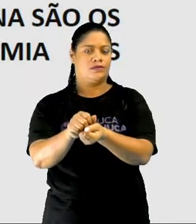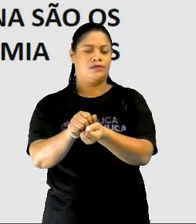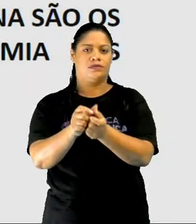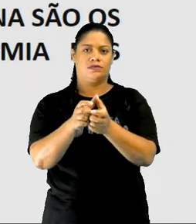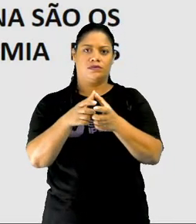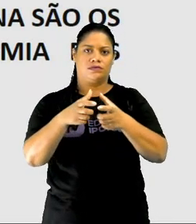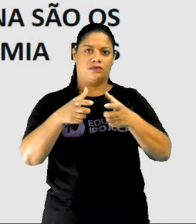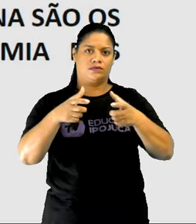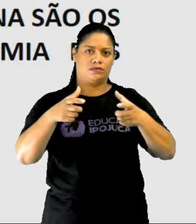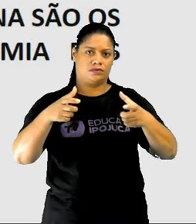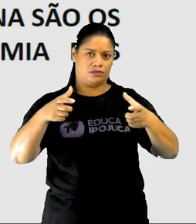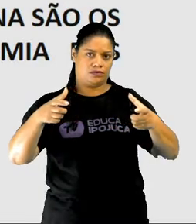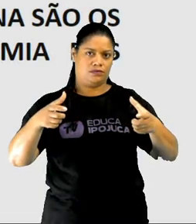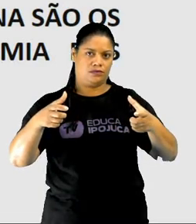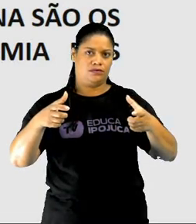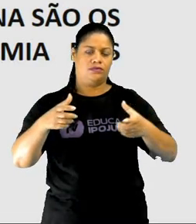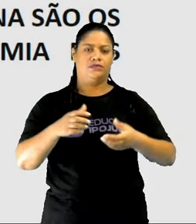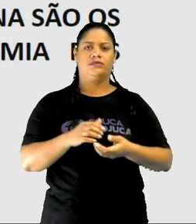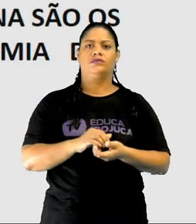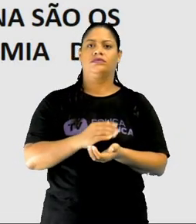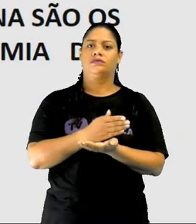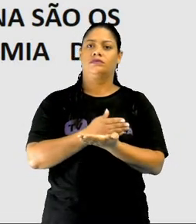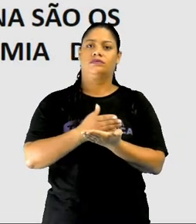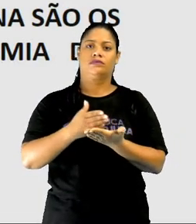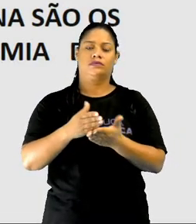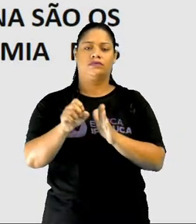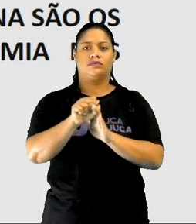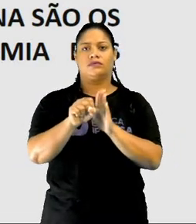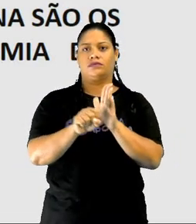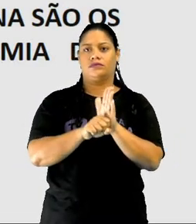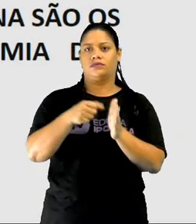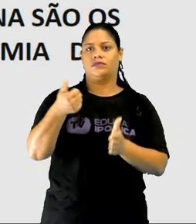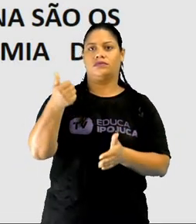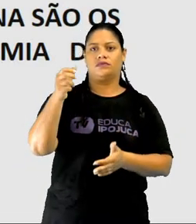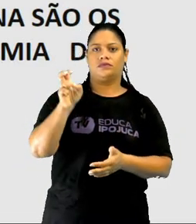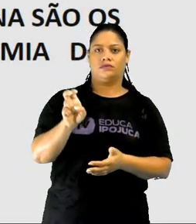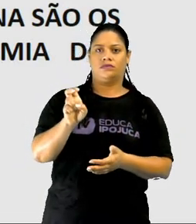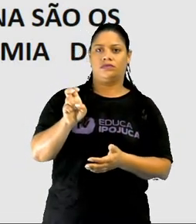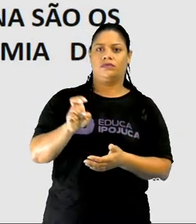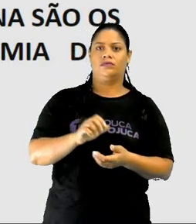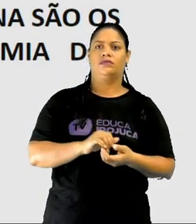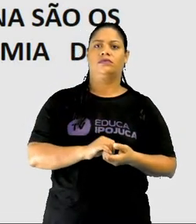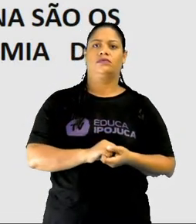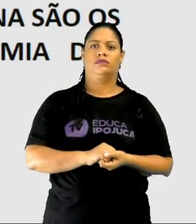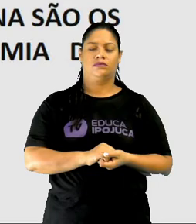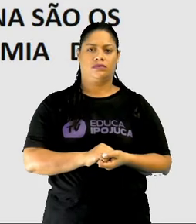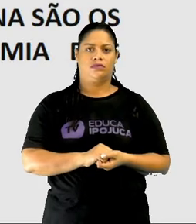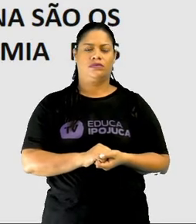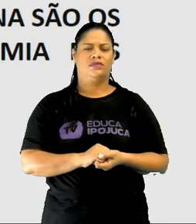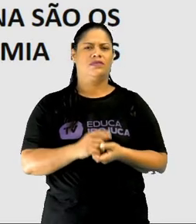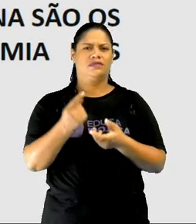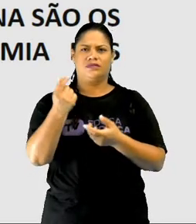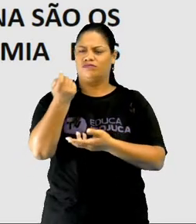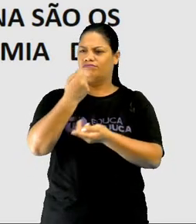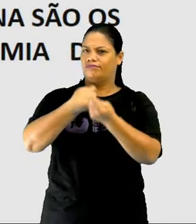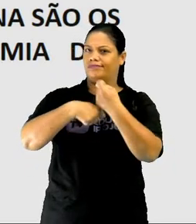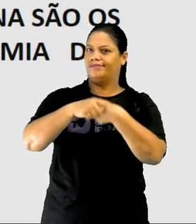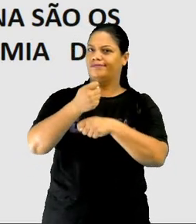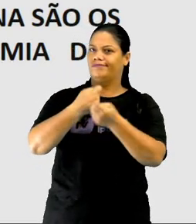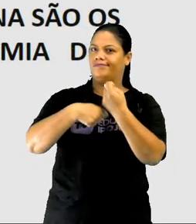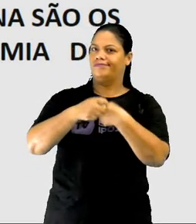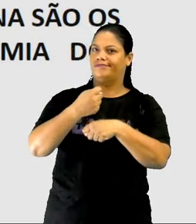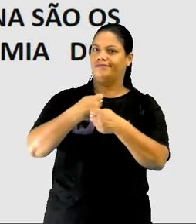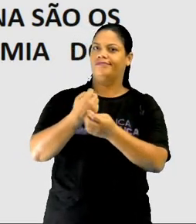expansão marítimo comercial iniciada no século XV, fortunas foram acumuladas através